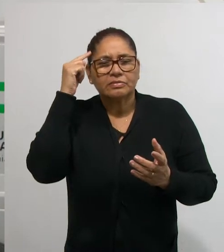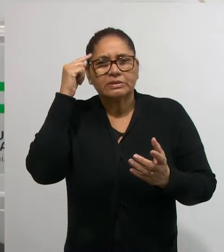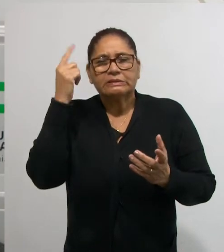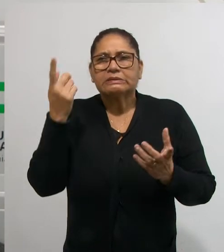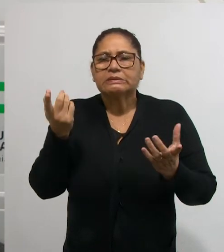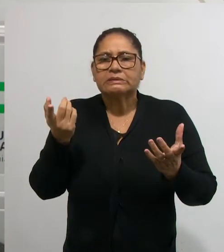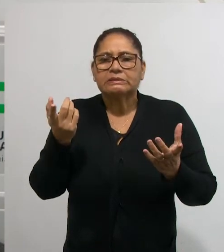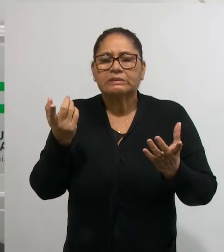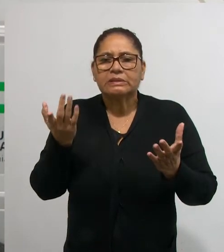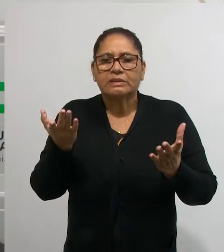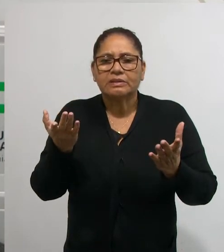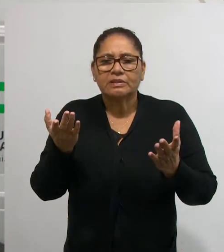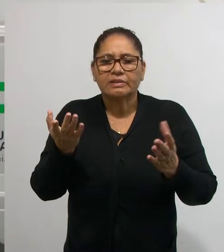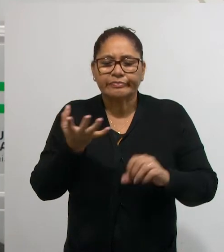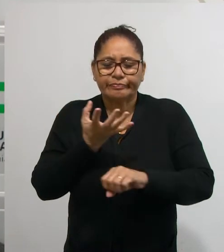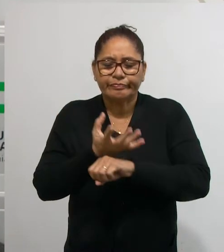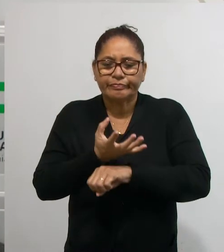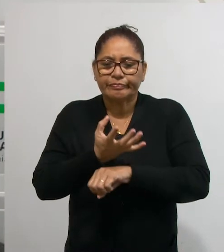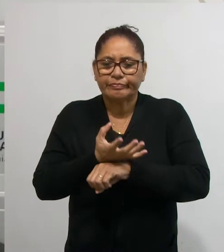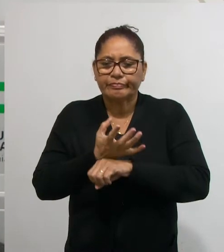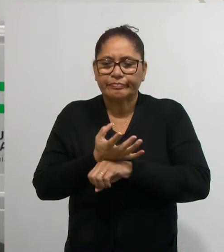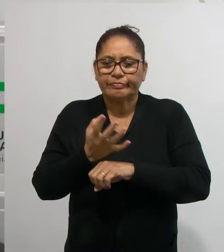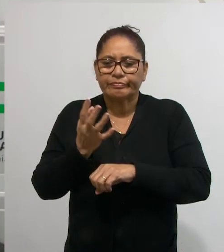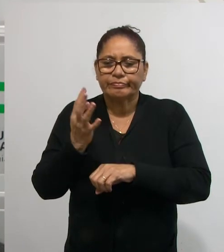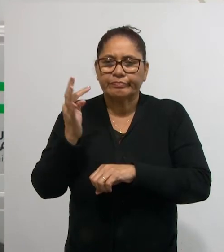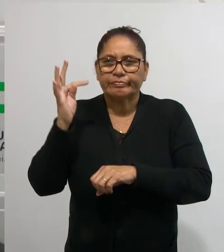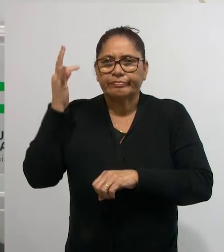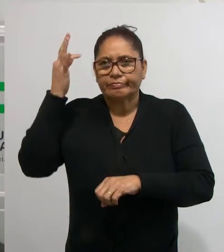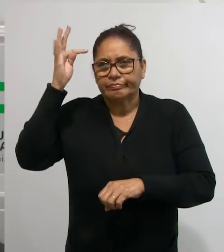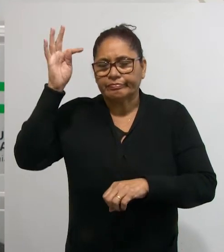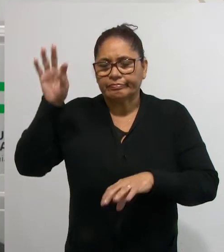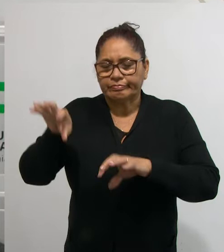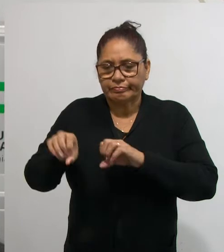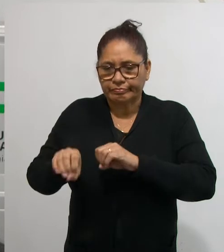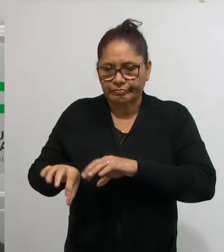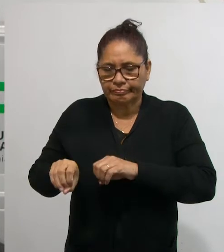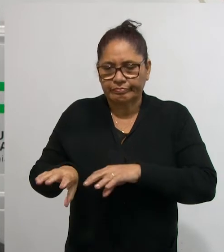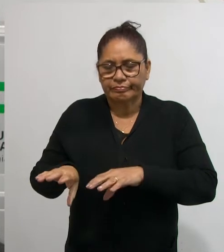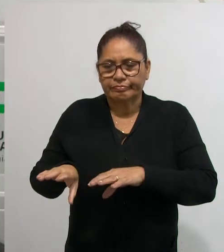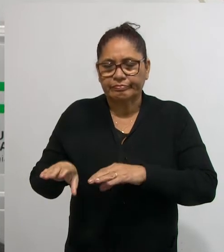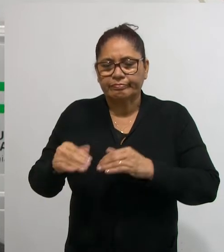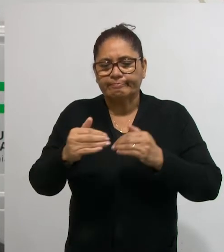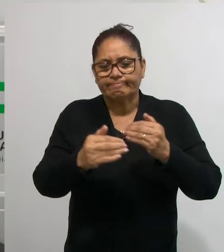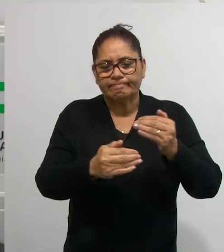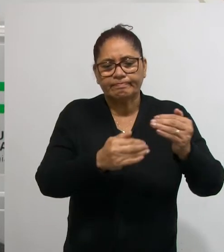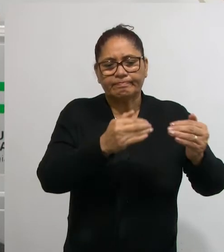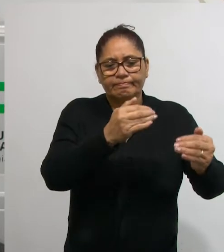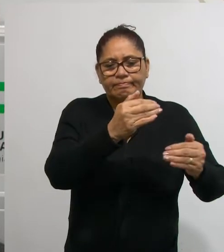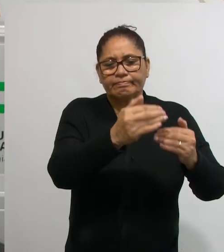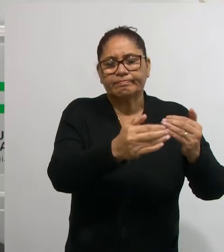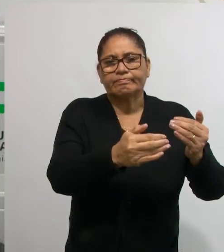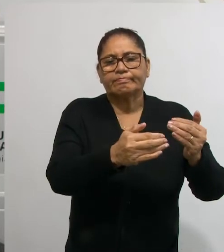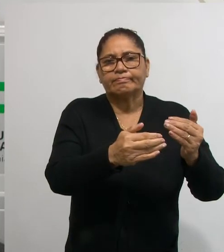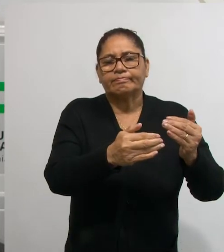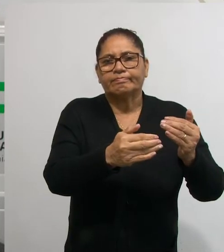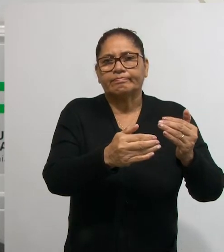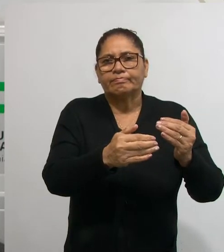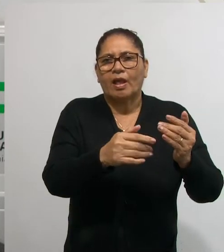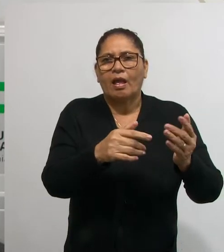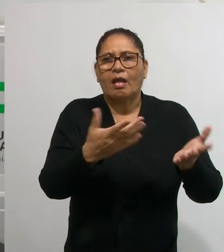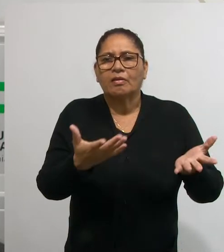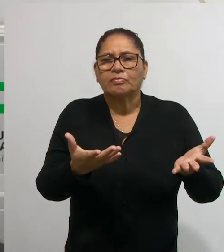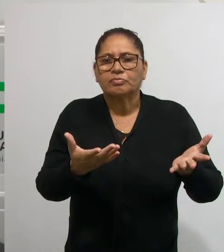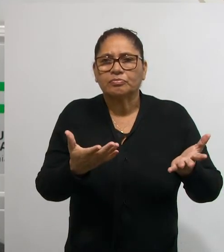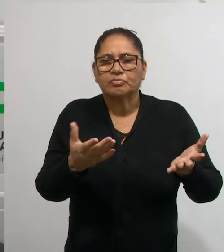que vocês viram lá na disciplina de teorias educacionais. Então, nesse processo de acomodação e assimilação do